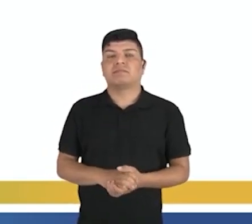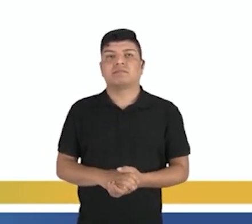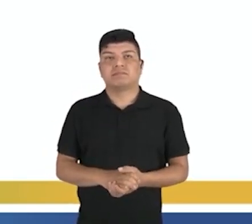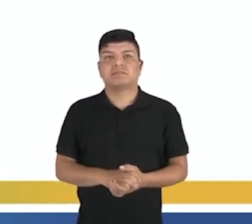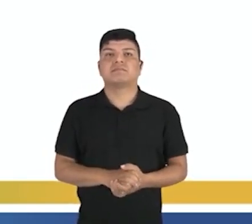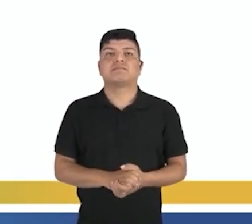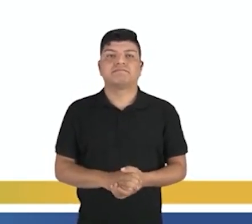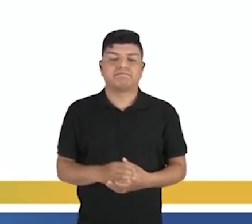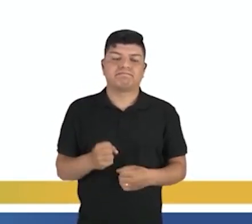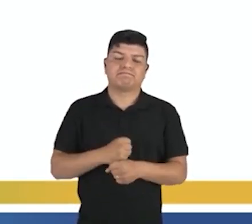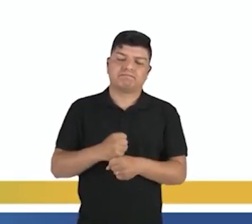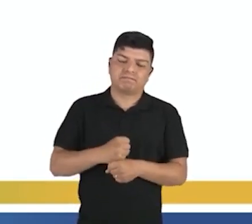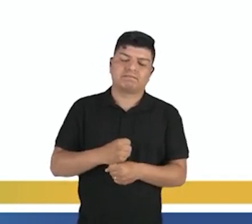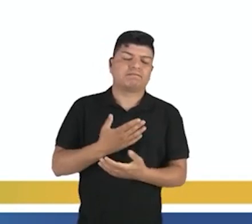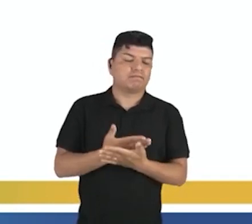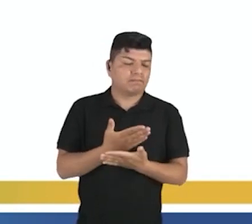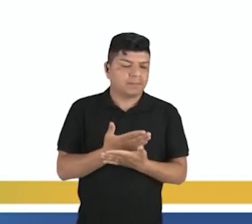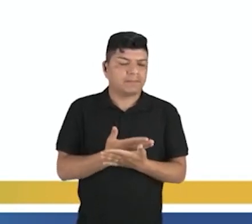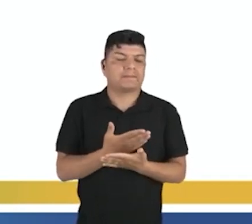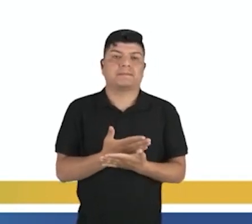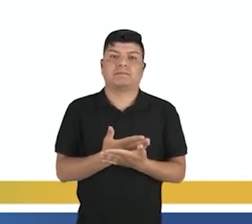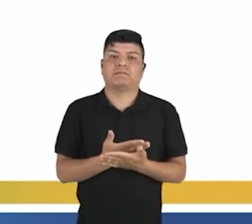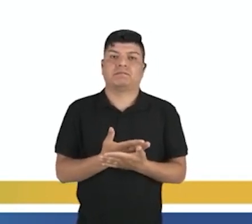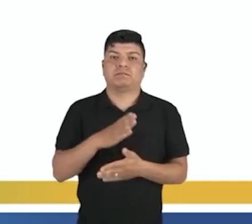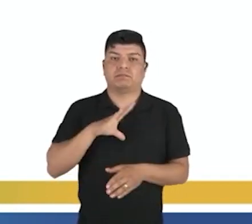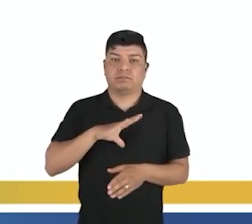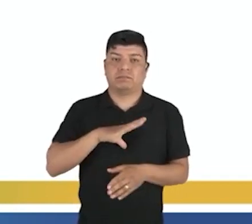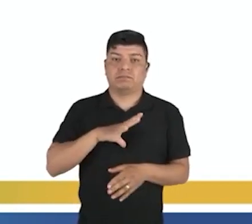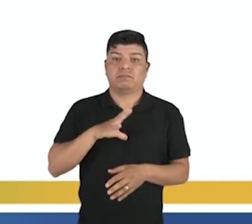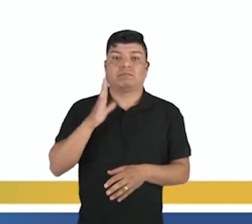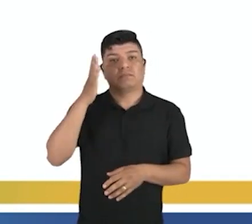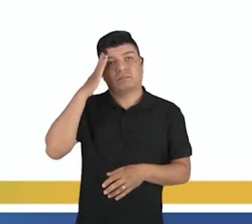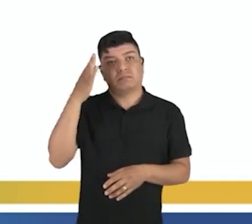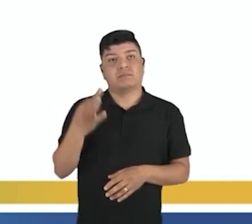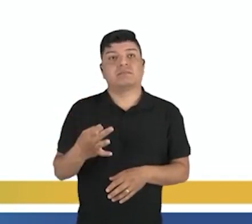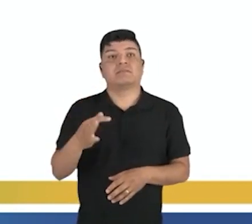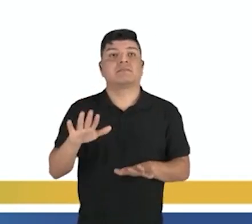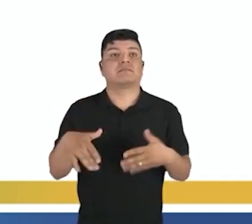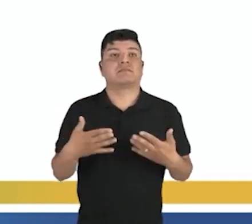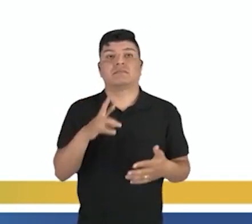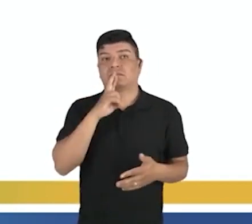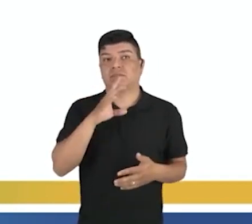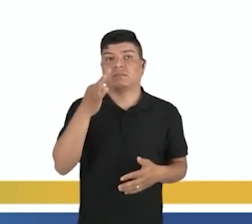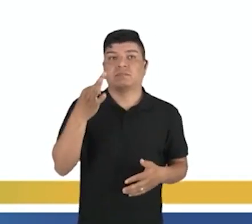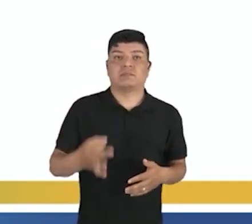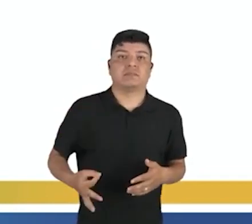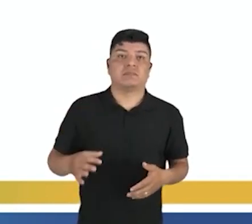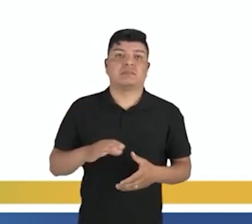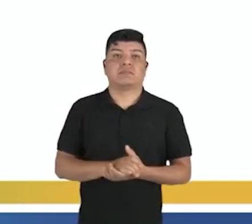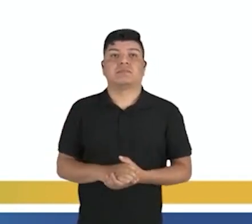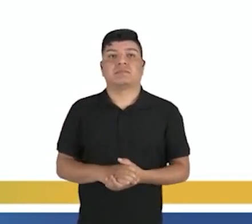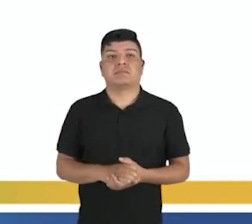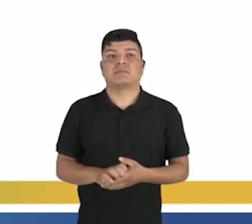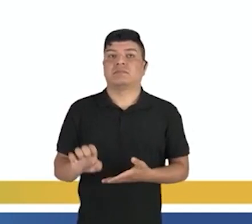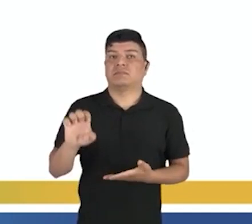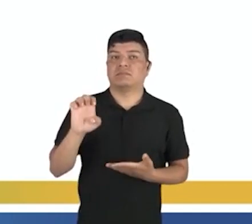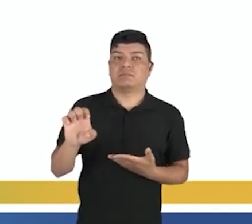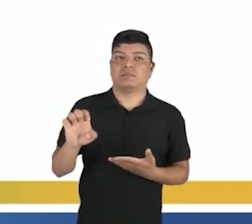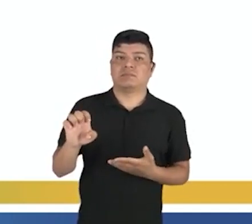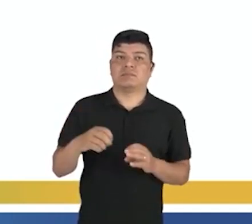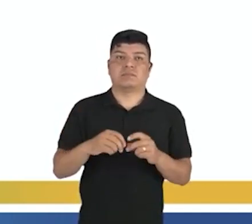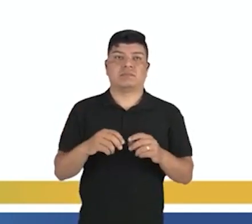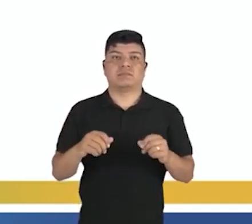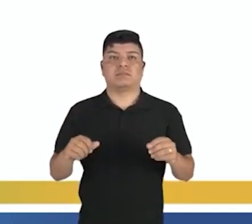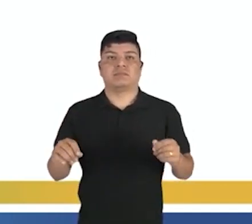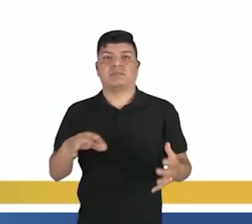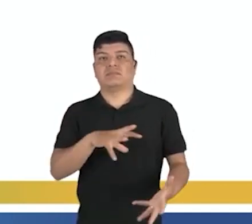muitos anos estudando a língua portuguesa, vocês chegaram à conclusão que a resposta adequada é a letra E, da Terra,